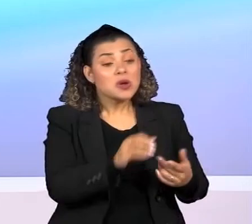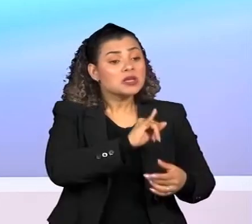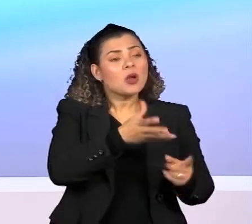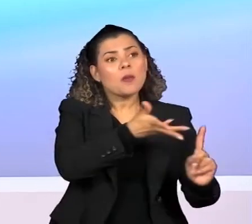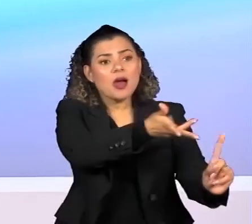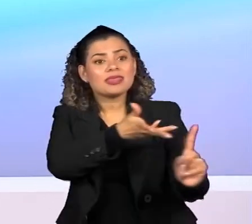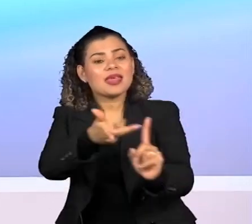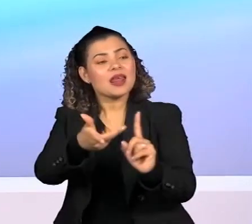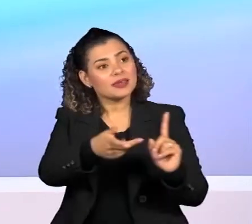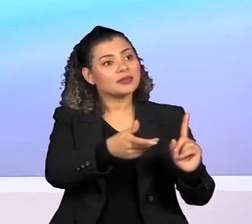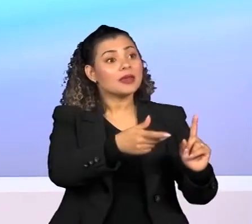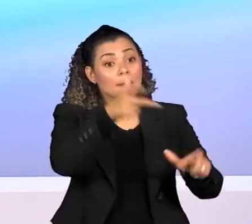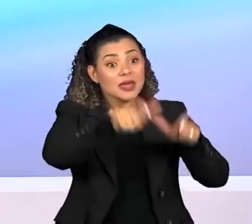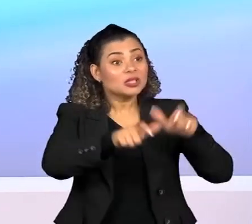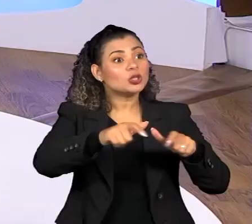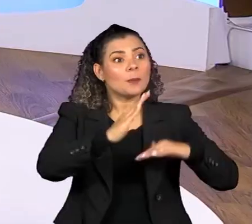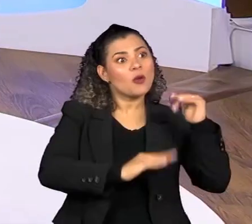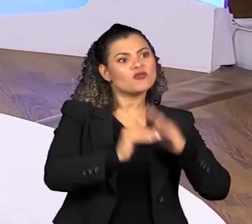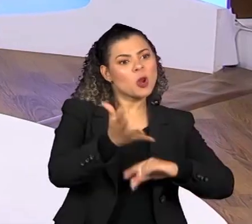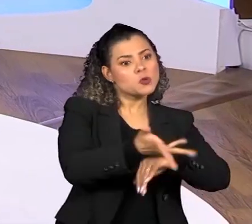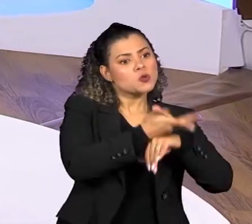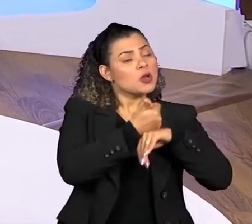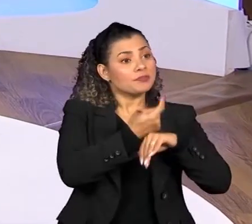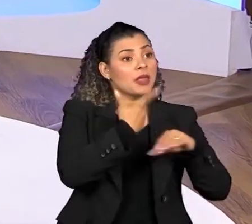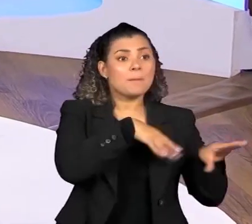de volta esse cérebros que saíram